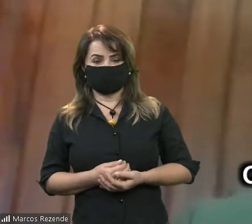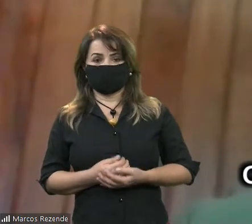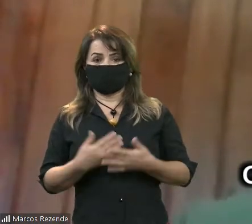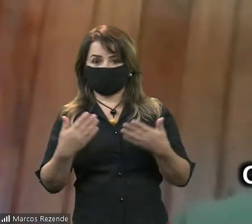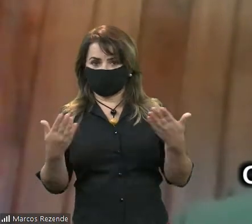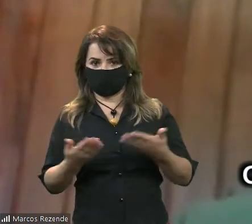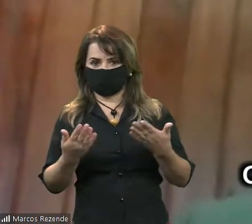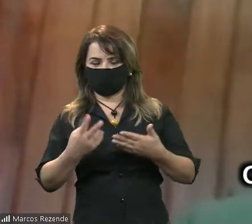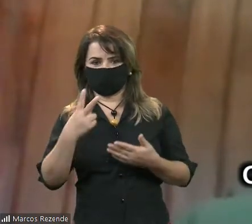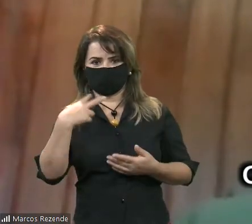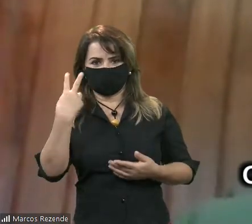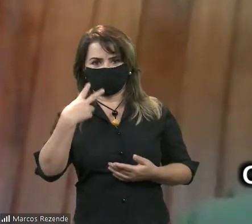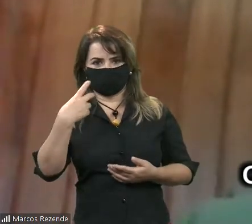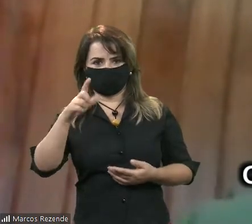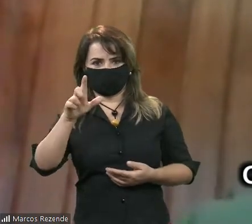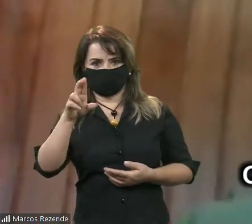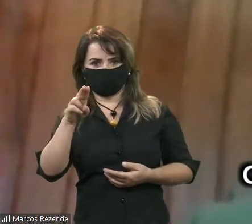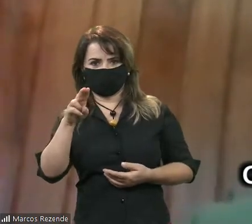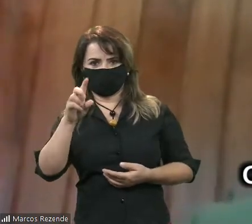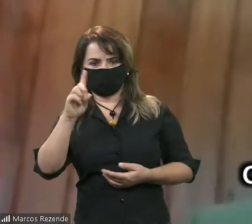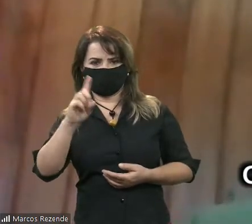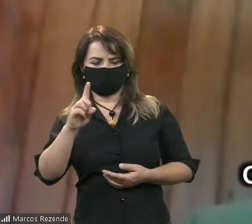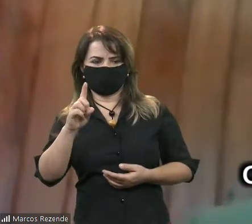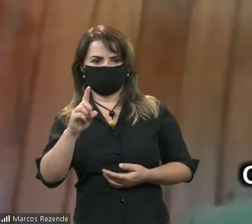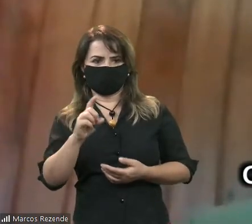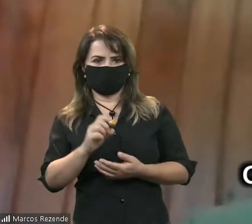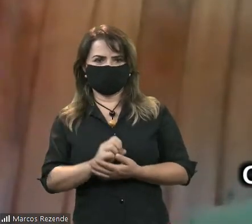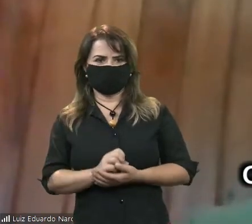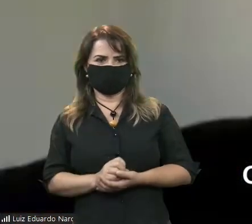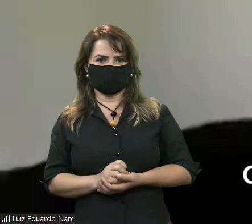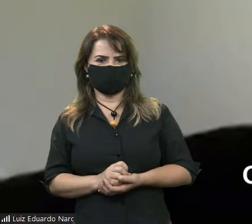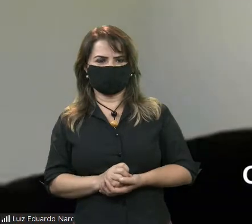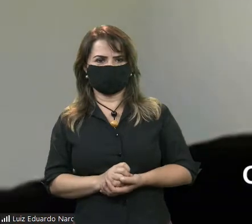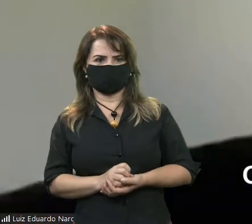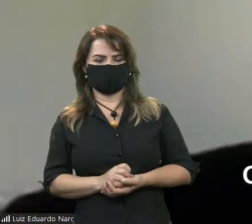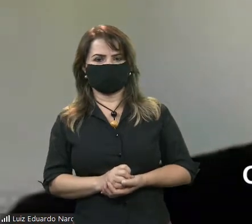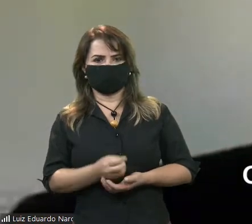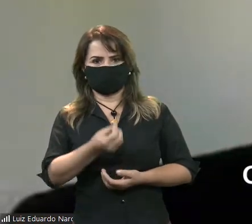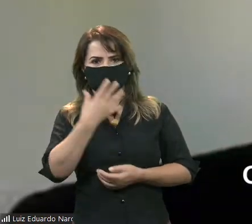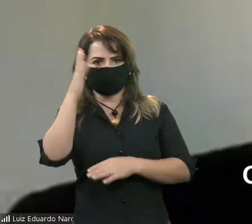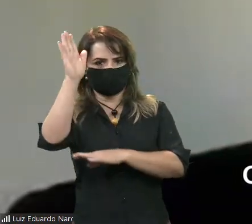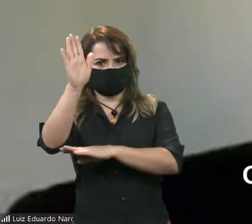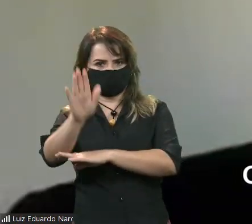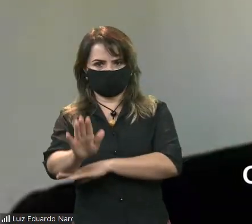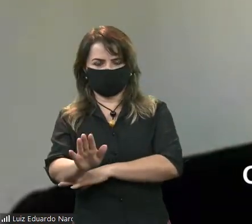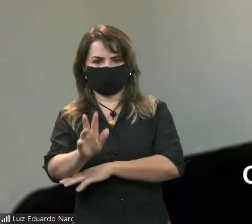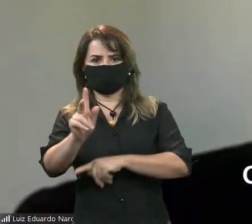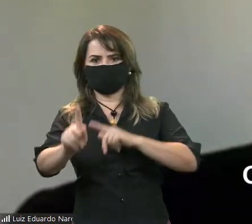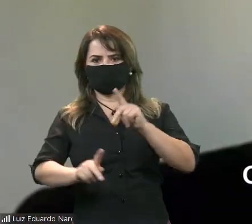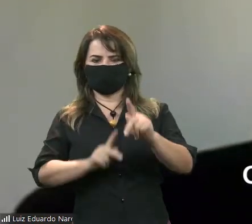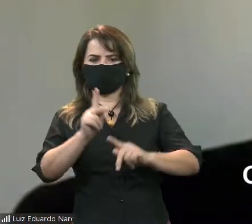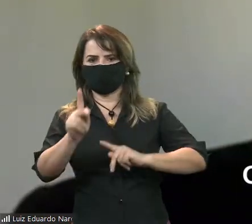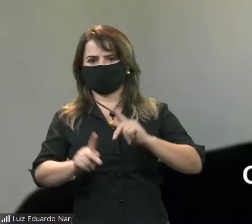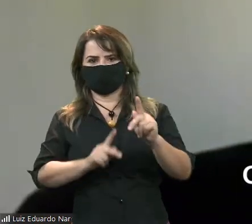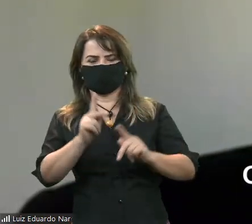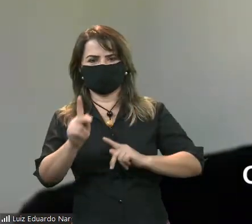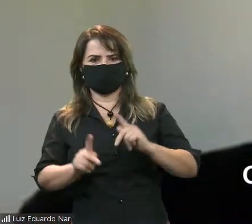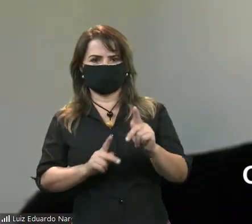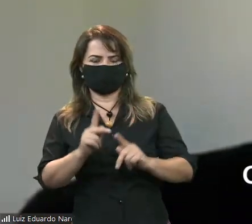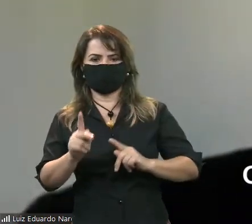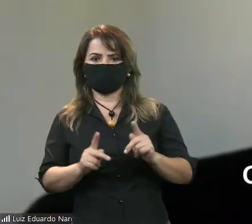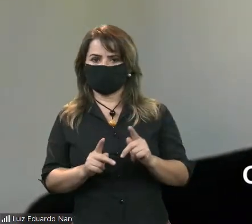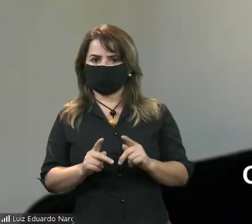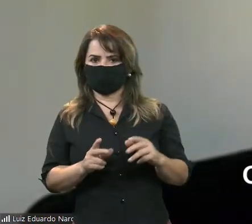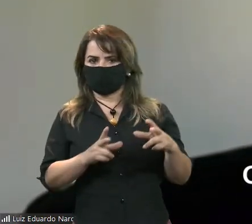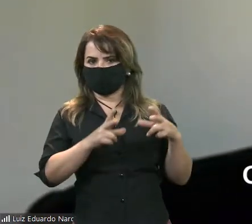Questão de ordem, vereador Luiz Eduardo Nardi. Bem, boa tarde aos nossos companheiros da Câmara.